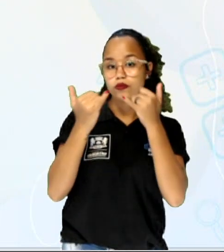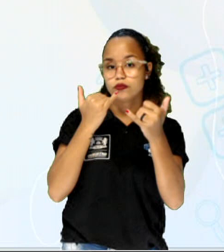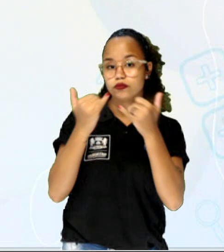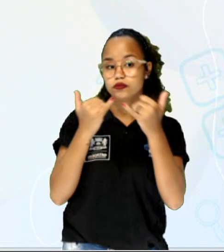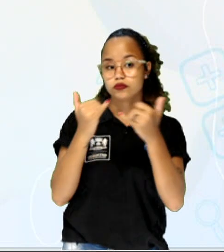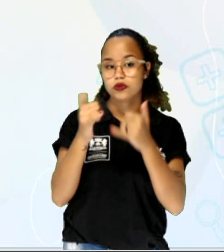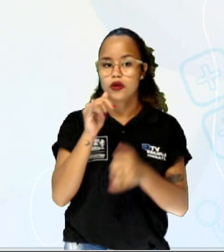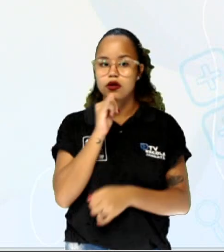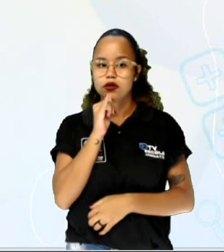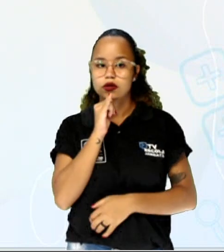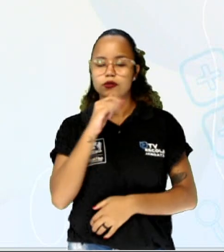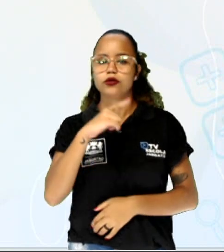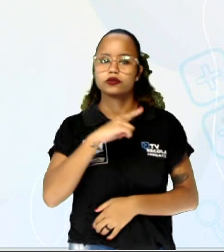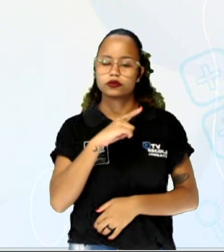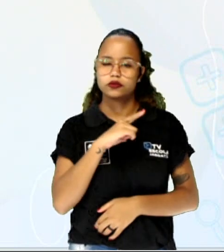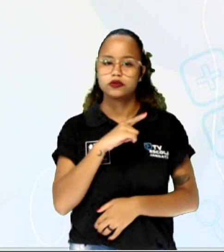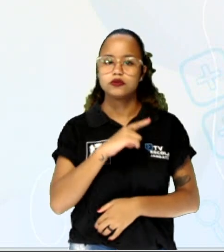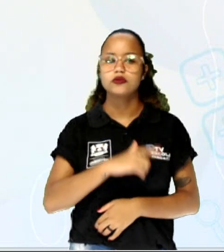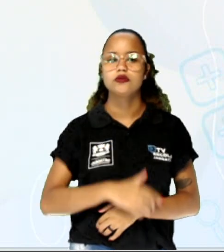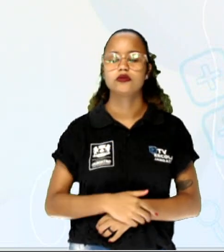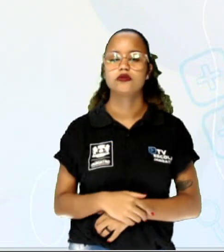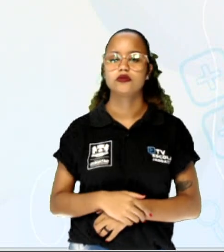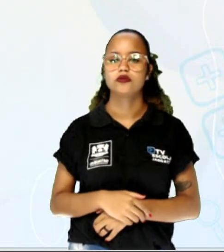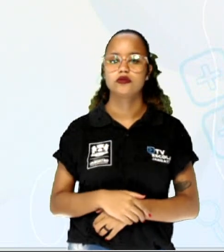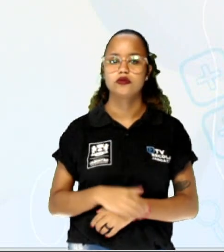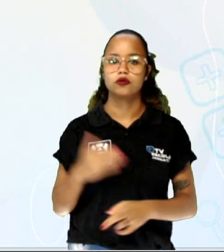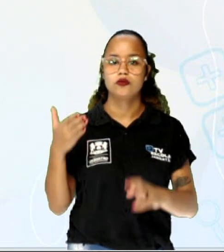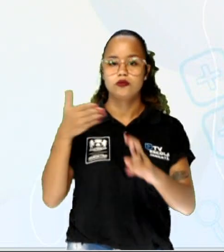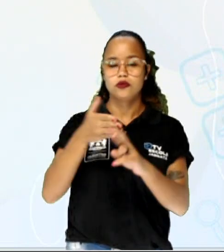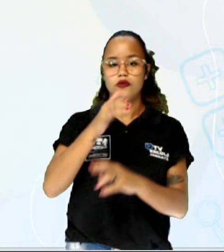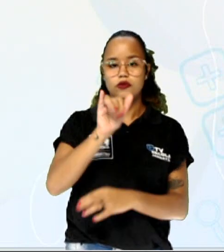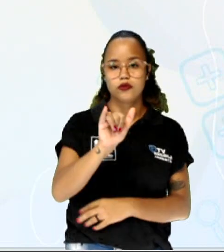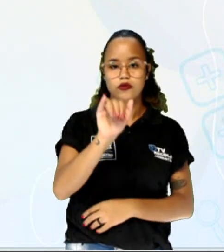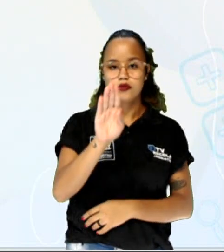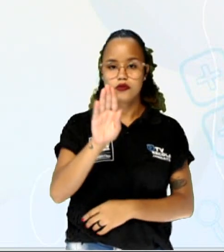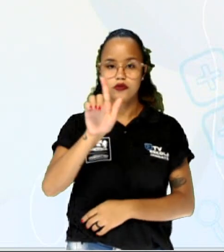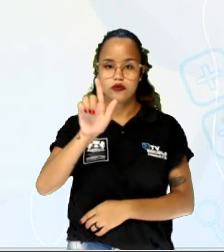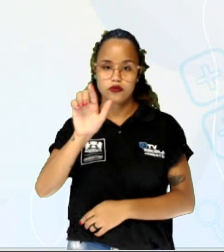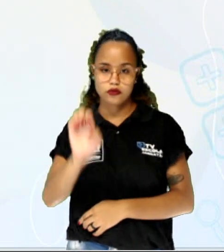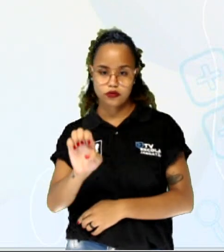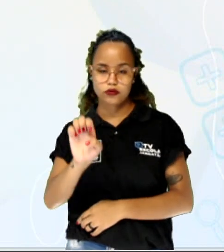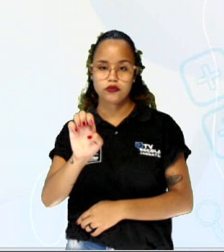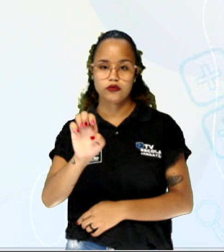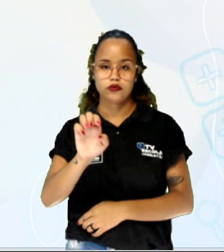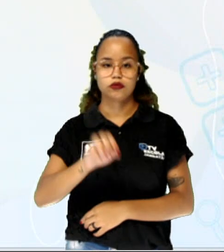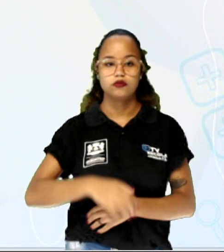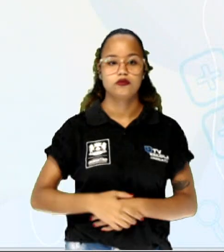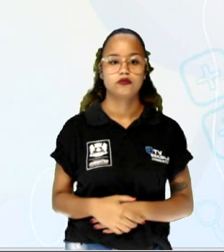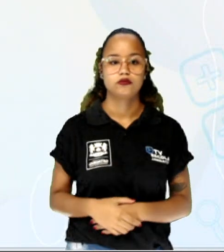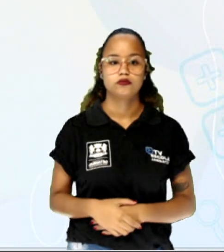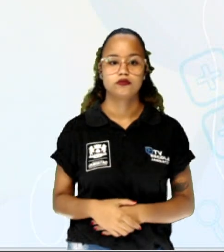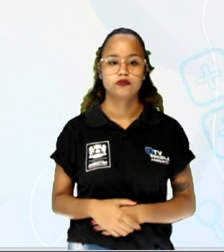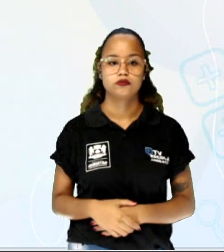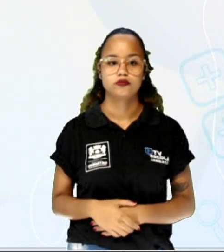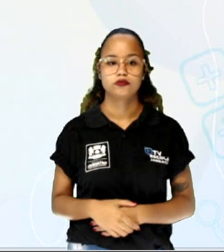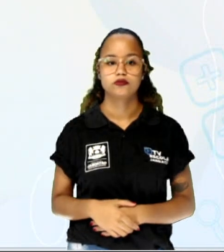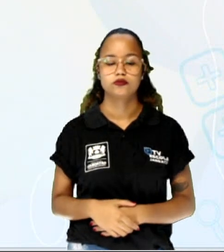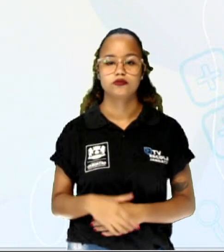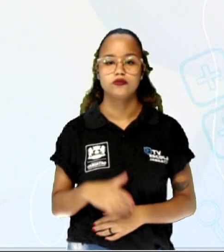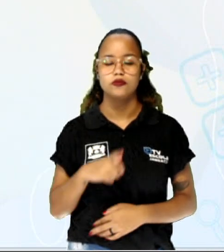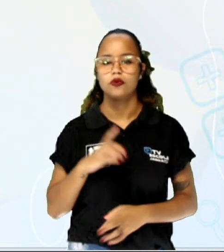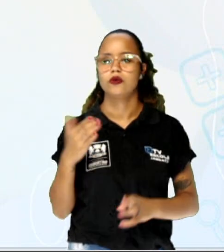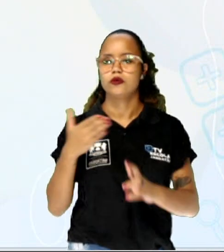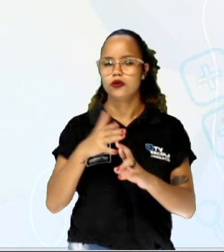caso do nosso exemplo aí, né? A gente tem como fonte o IBGE, que é o Atlas Geográfico Escolar do IBGE. E aí a fonte ela vai